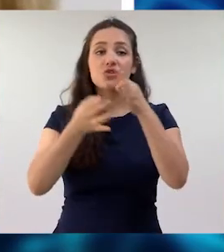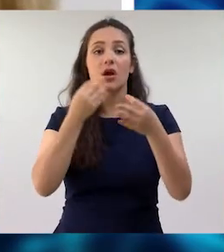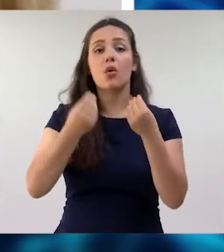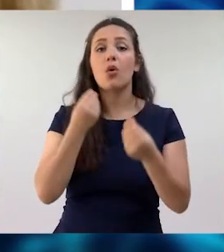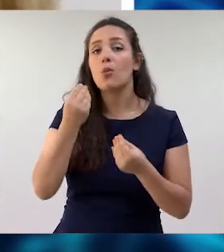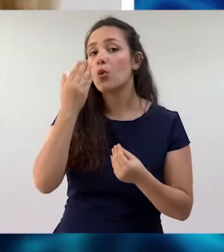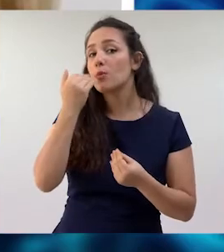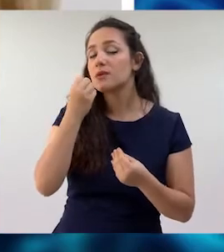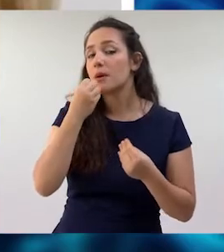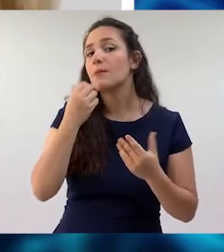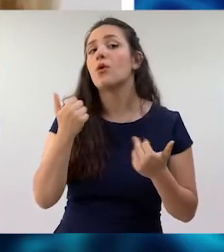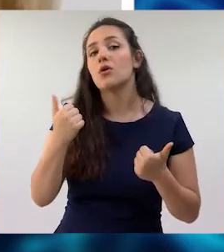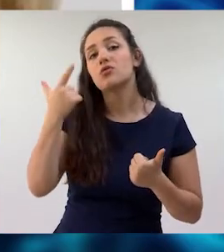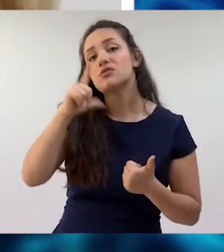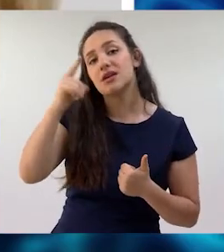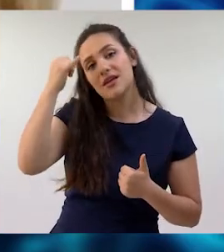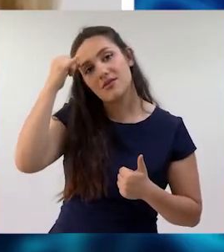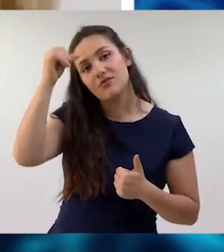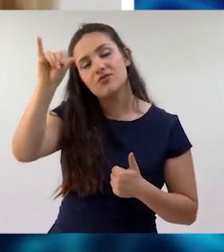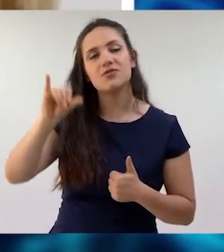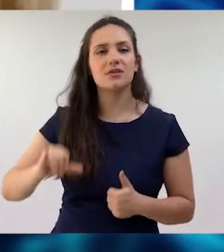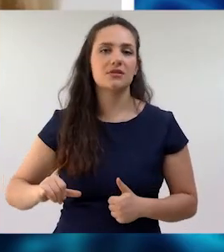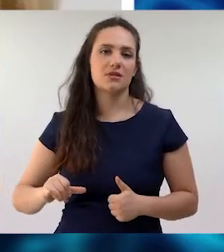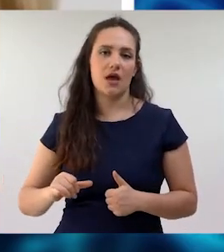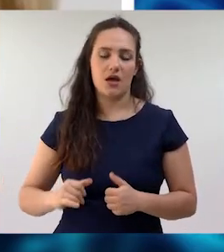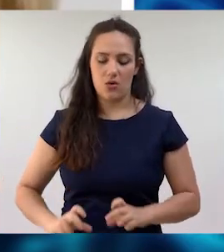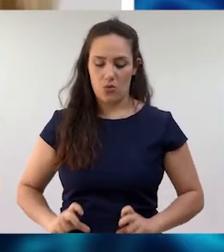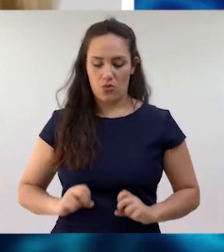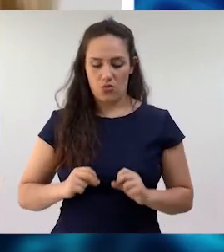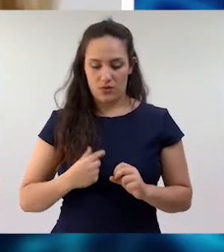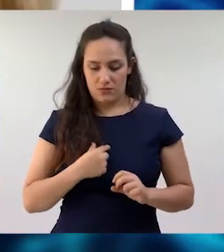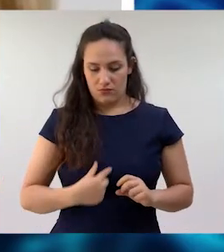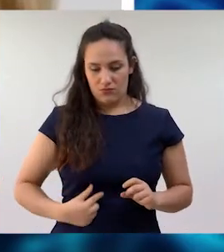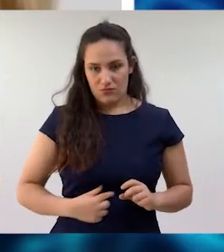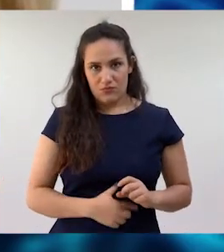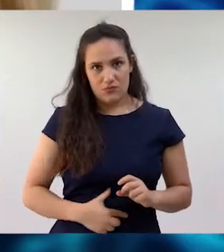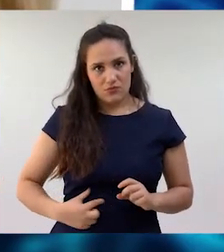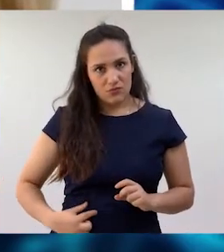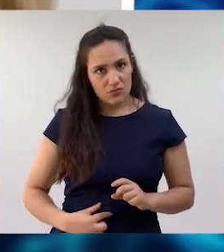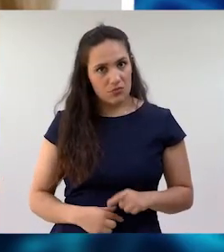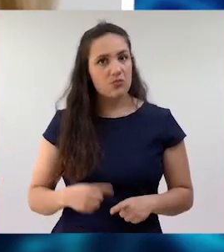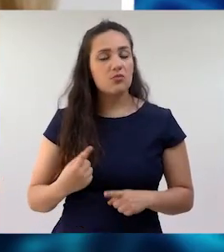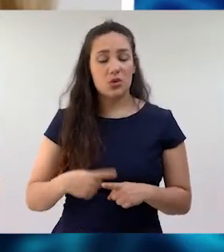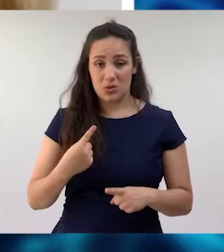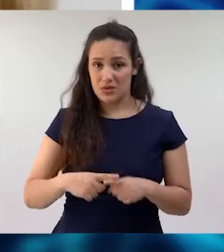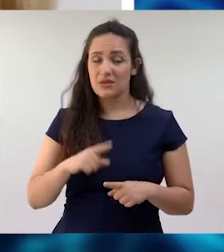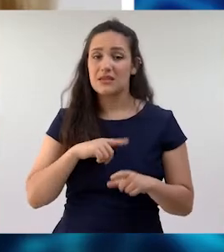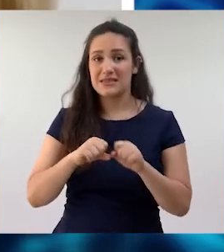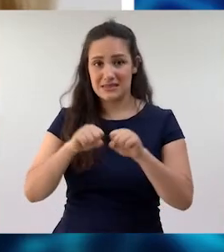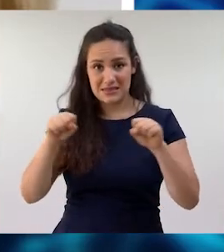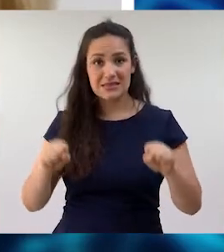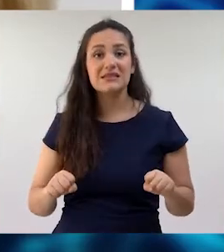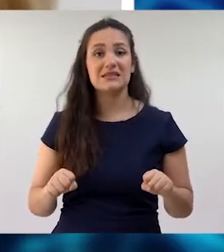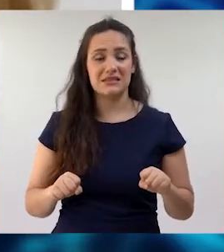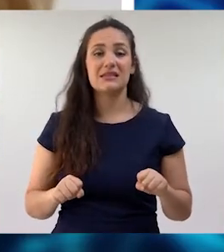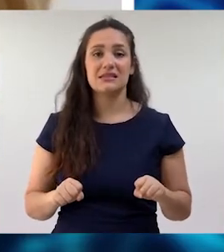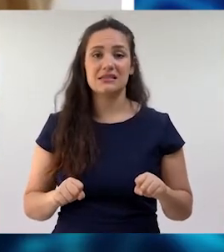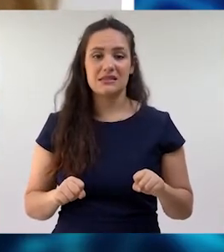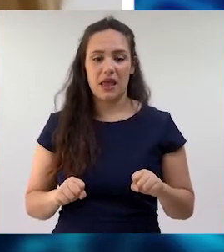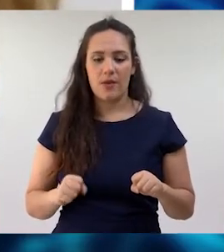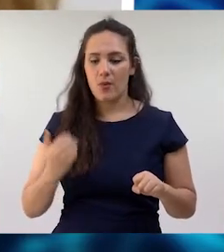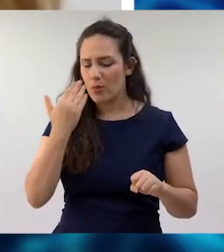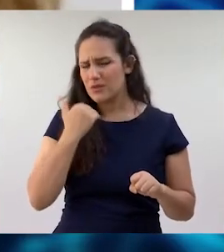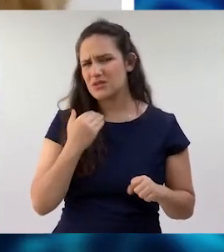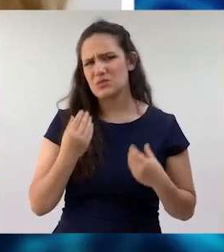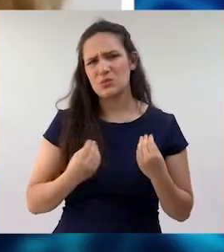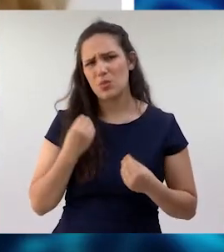de uma boa alimentação, o que é possível, porque a gente sabe que o intestino é uma parte fundamental do sistema digestivo e na absorção